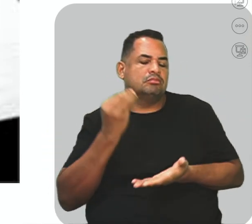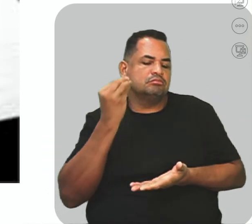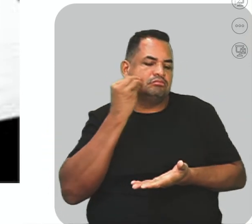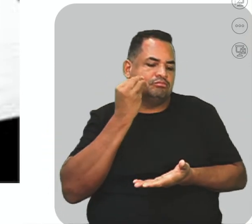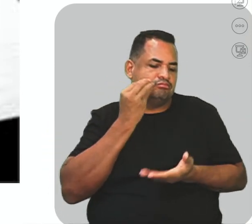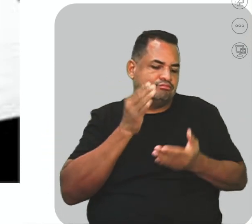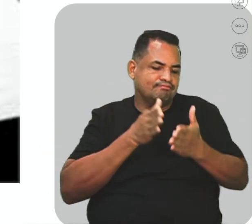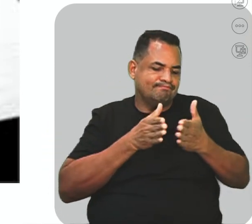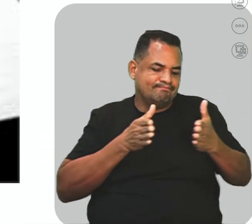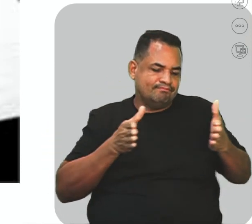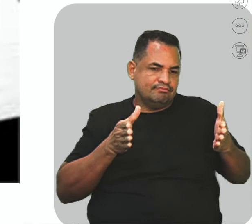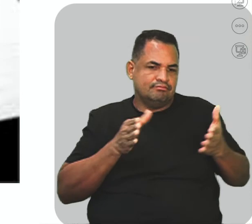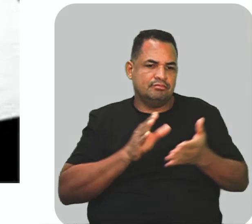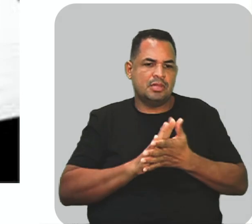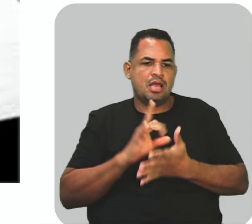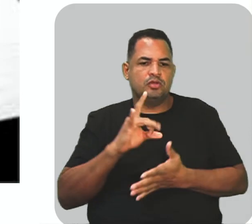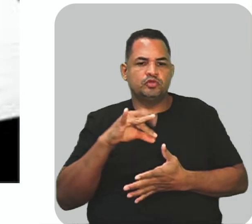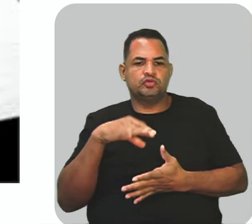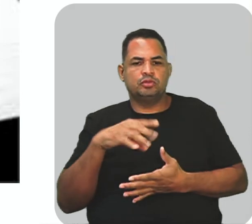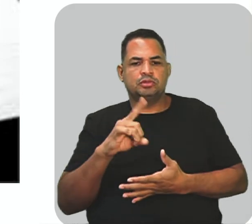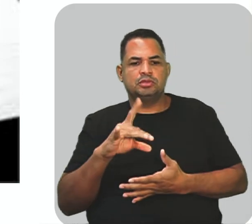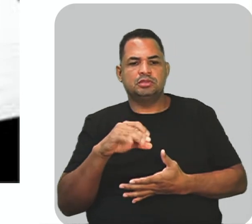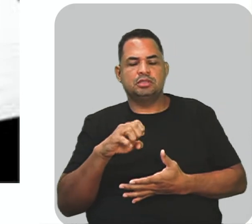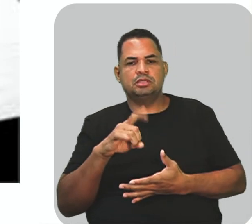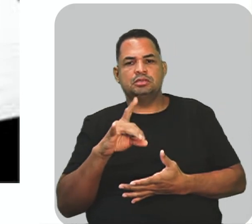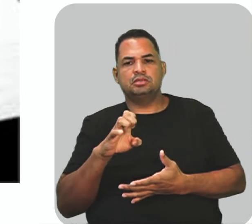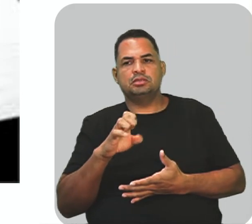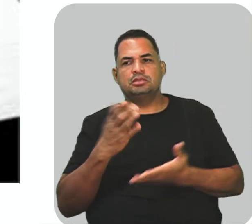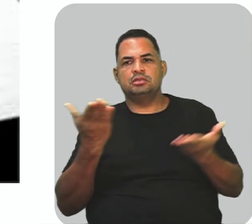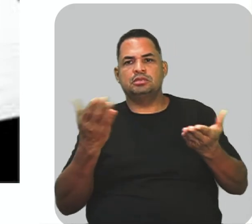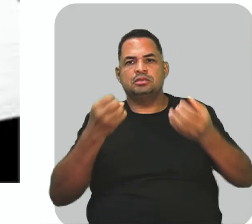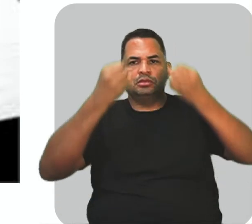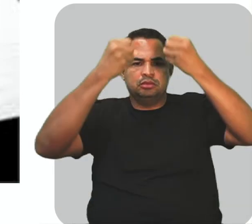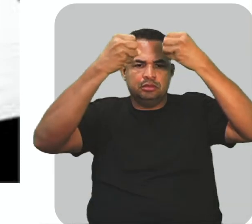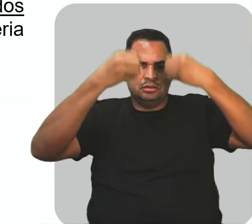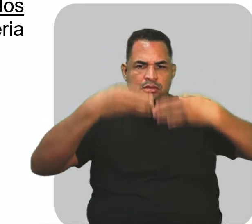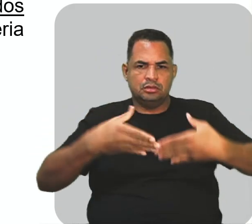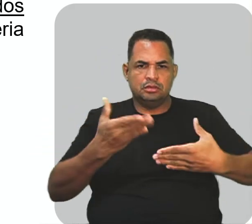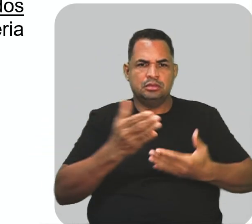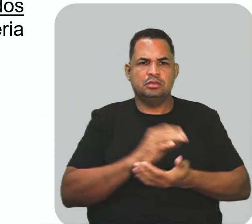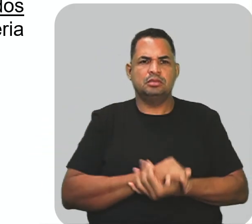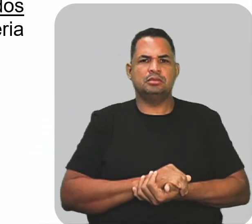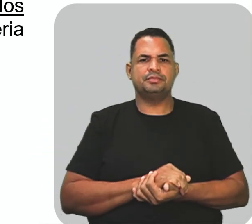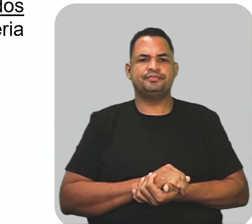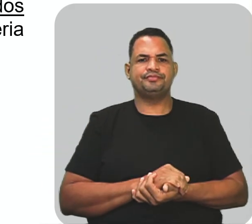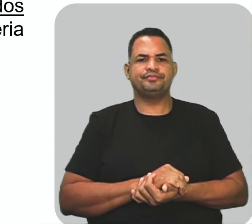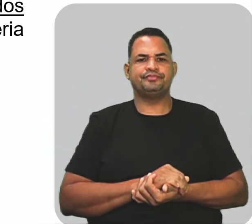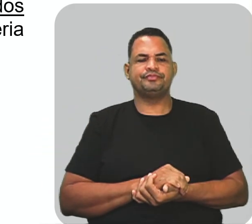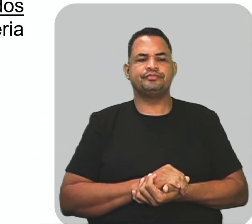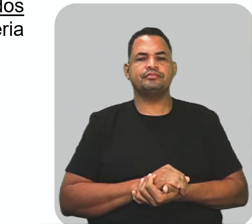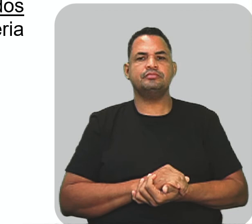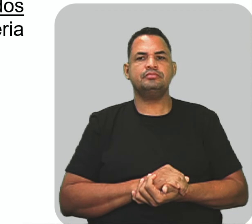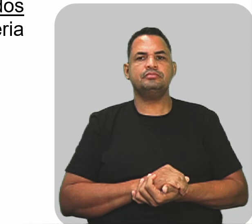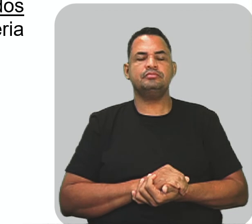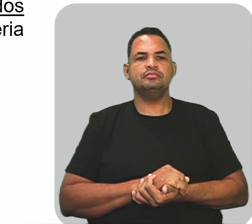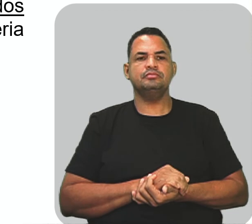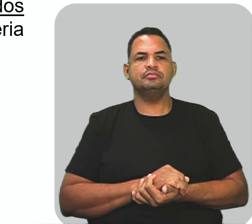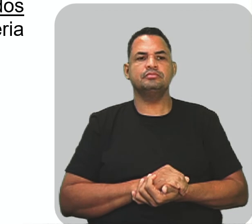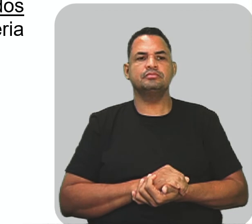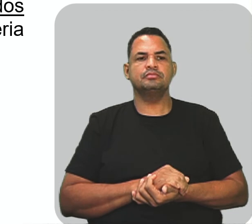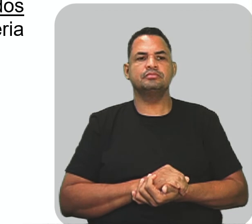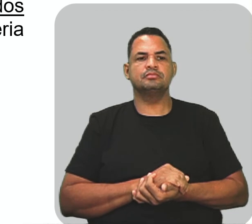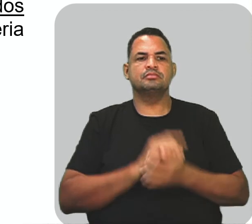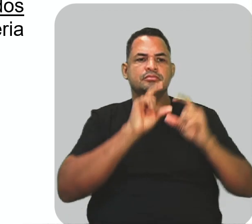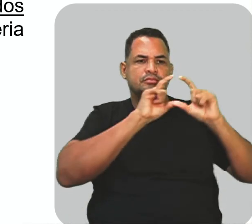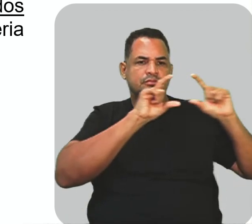beijar. Carlos Drummond de Andrade. Então, a gente traz a explicativa já para você, dizendo que no